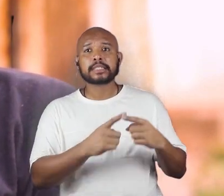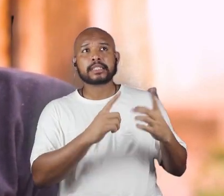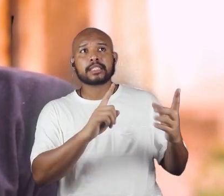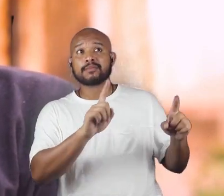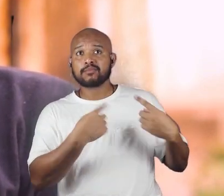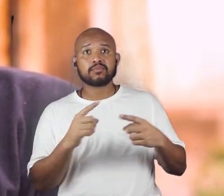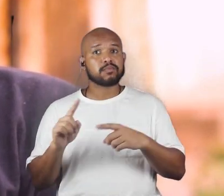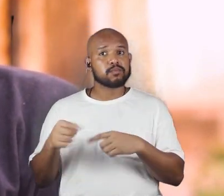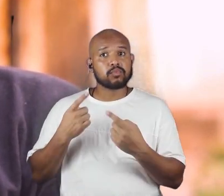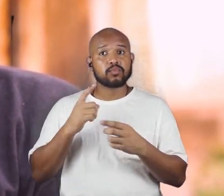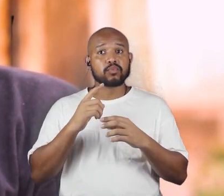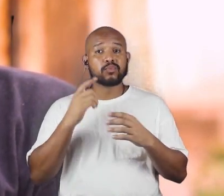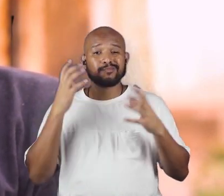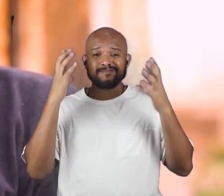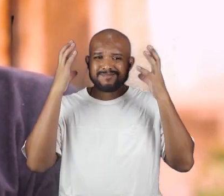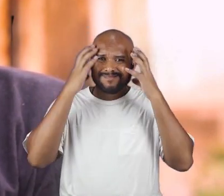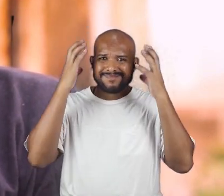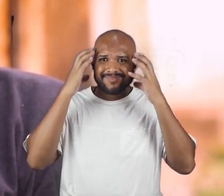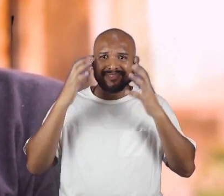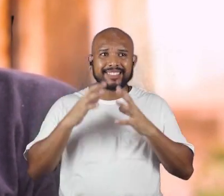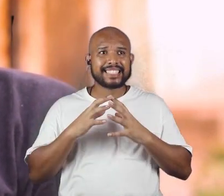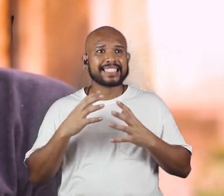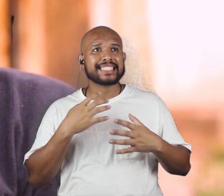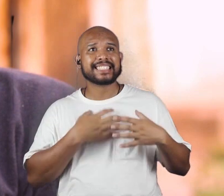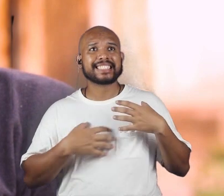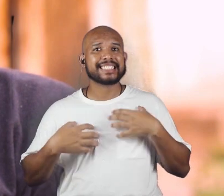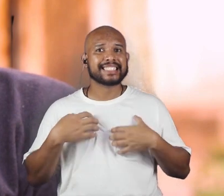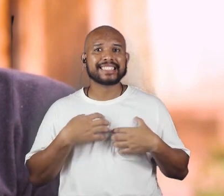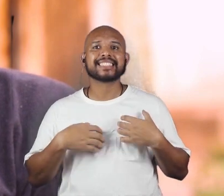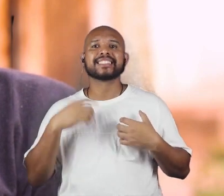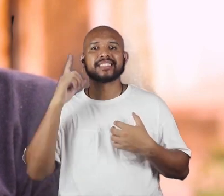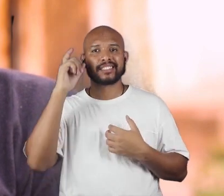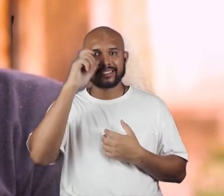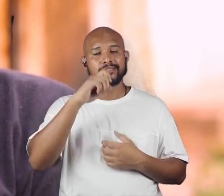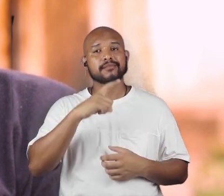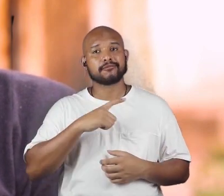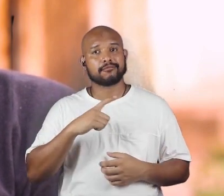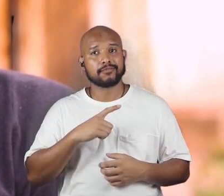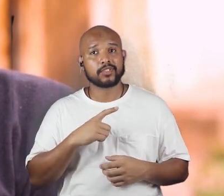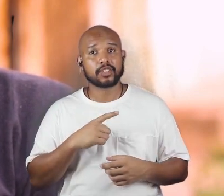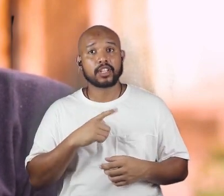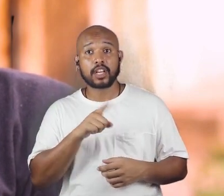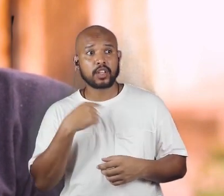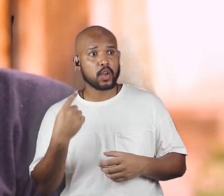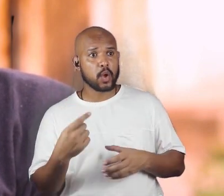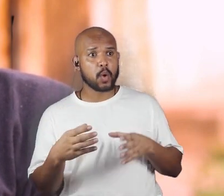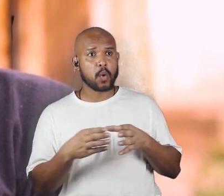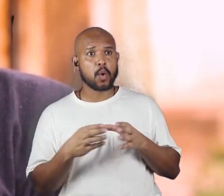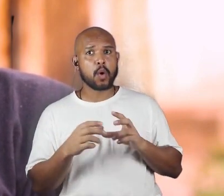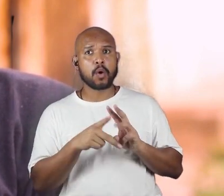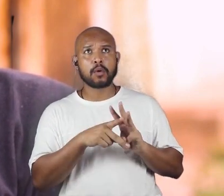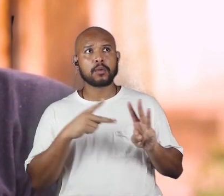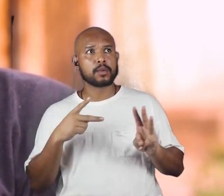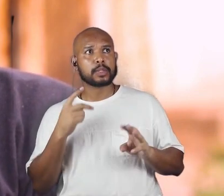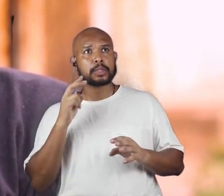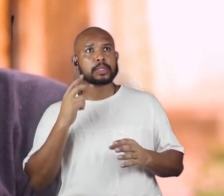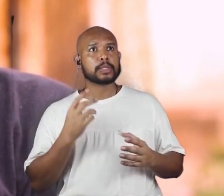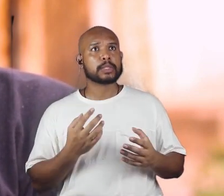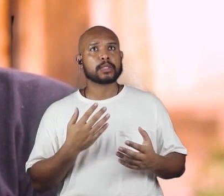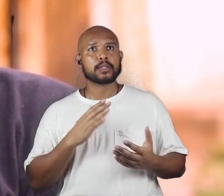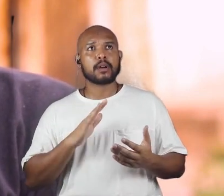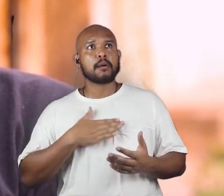né? E é uma coisa que é, para nós, ele é muito crítico. E talvez não